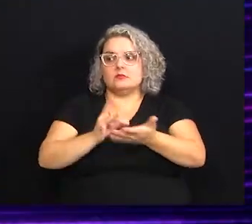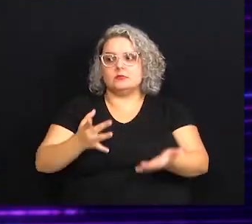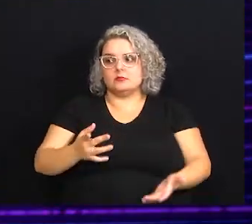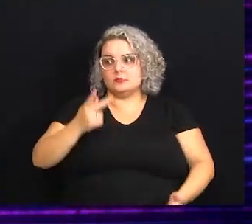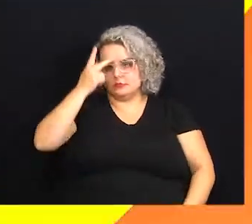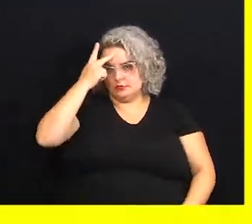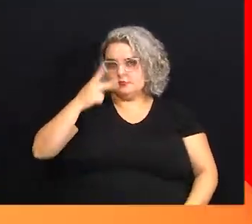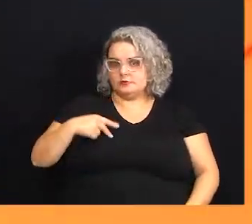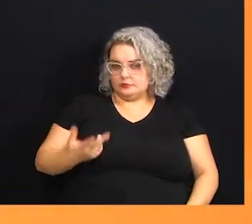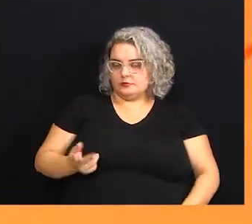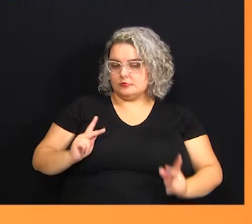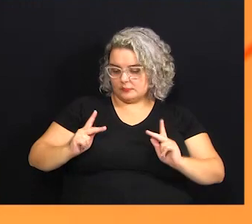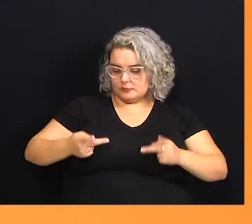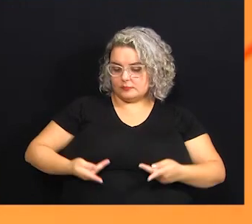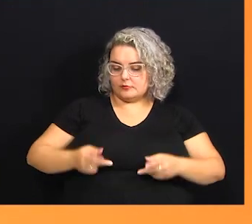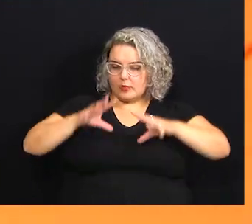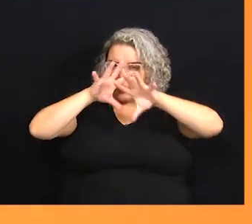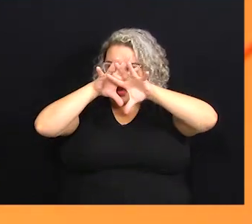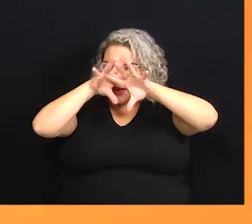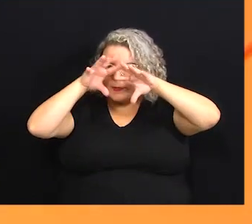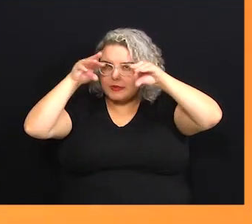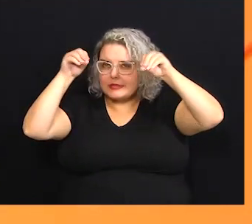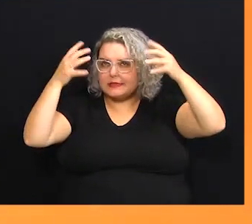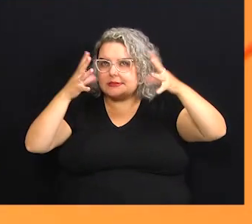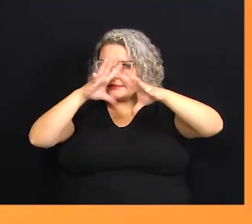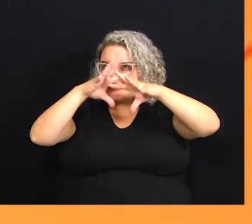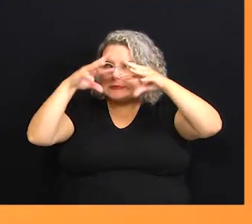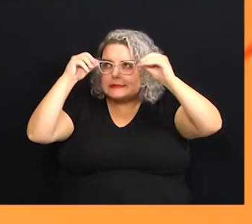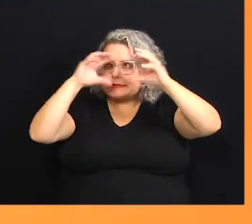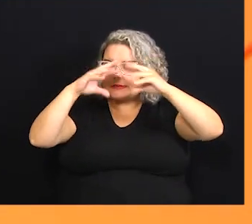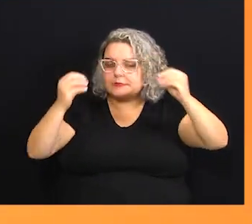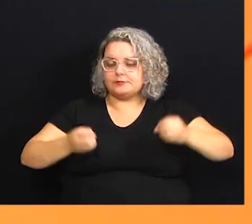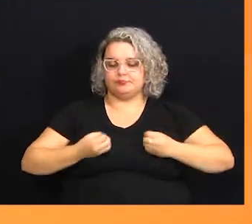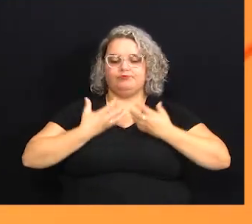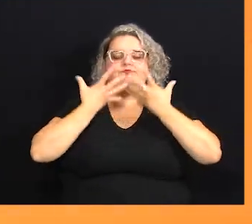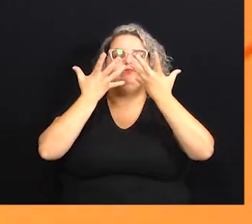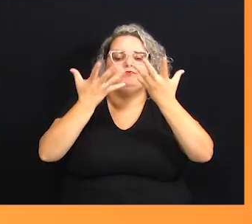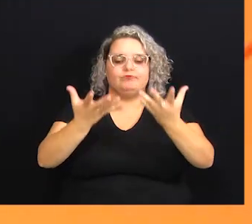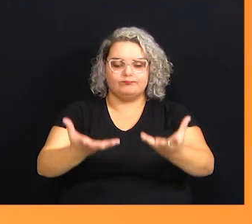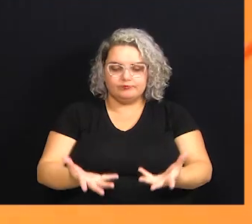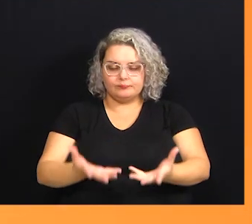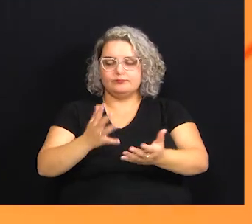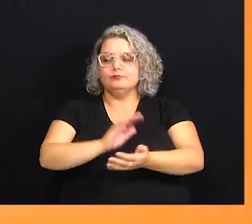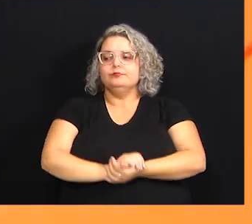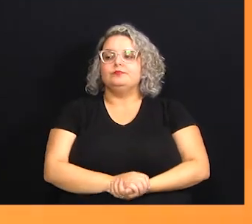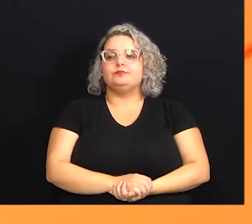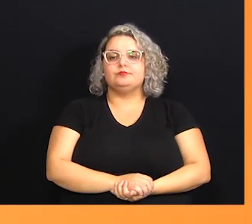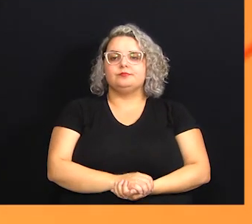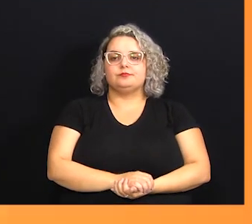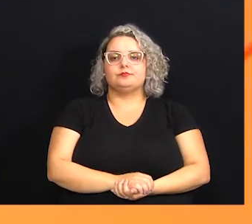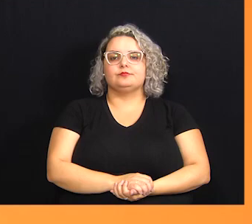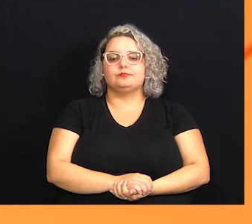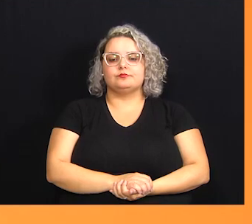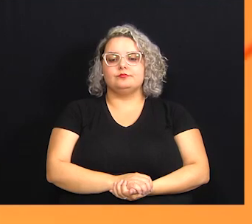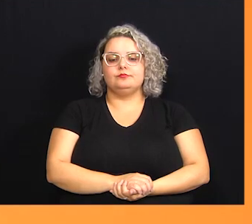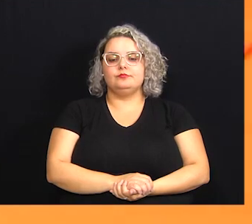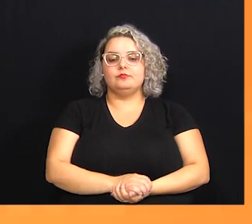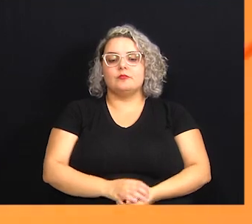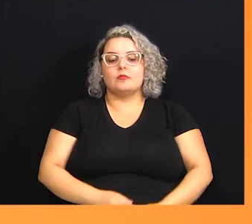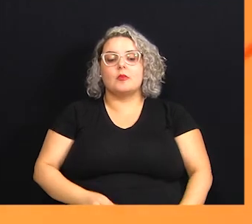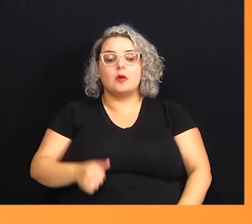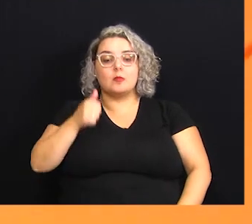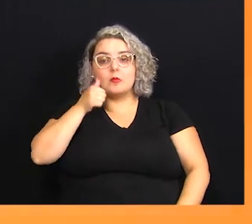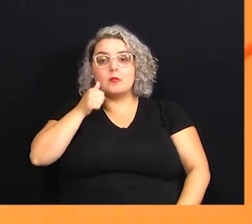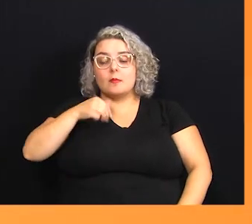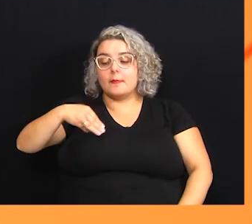sua própria humanidade, ela é abstrata, ela supera isso, ela transborda essas definições. E o meu livro, ele conta a história de uma